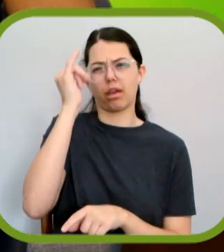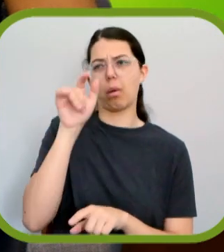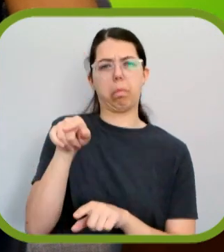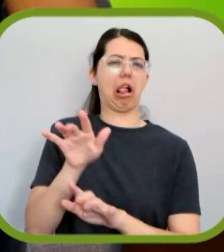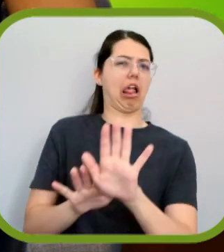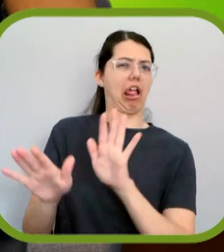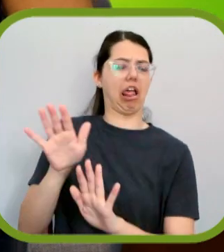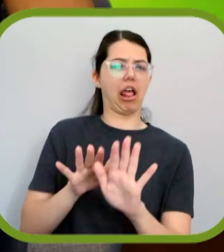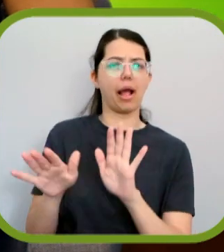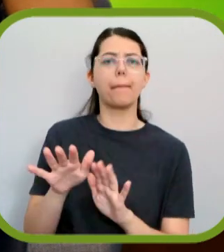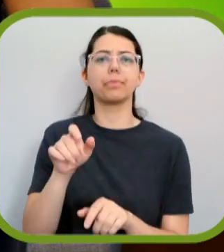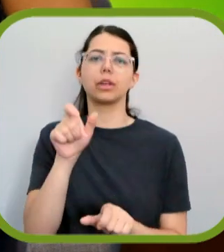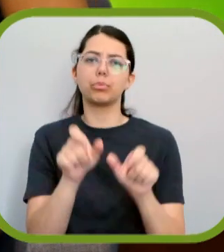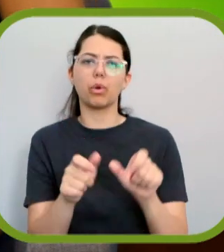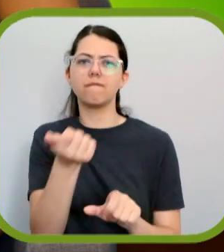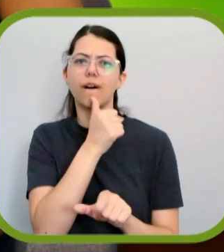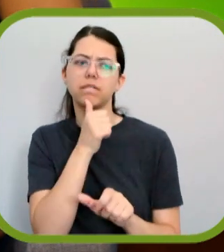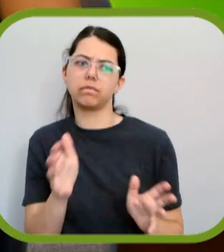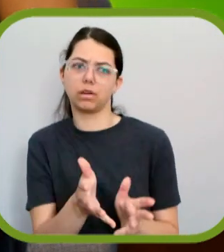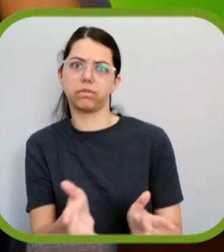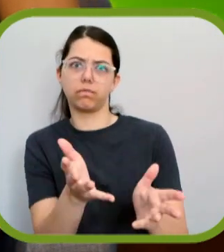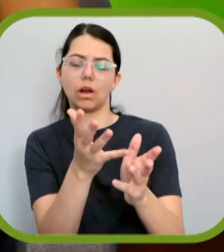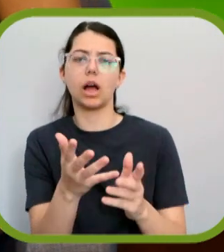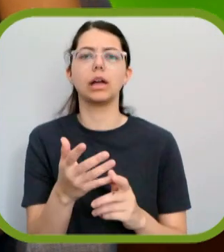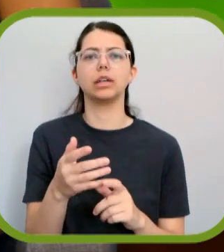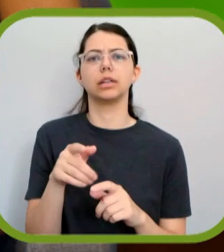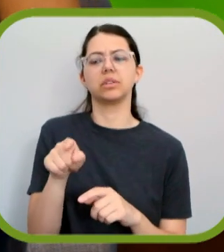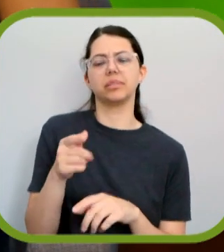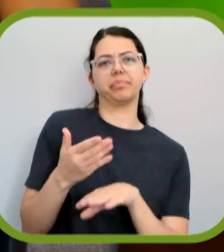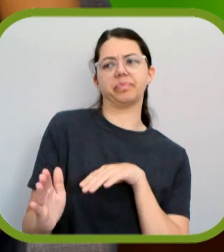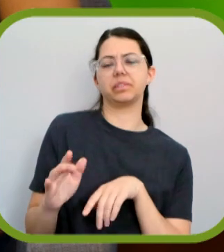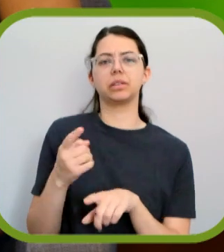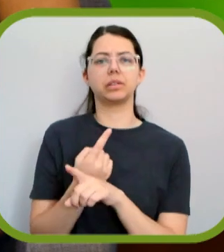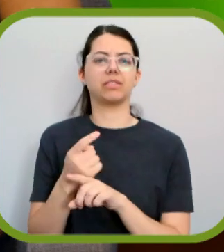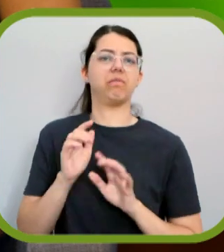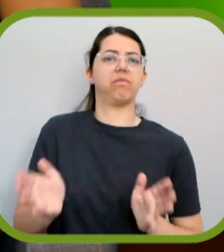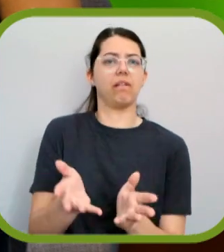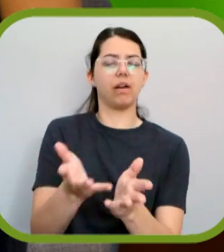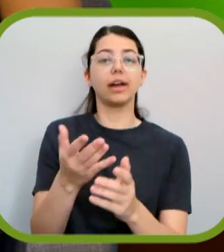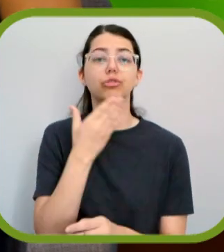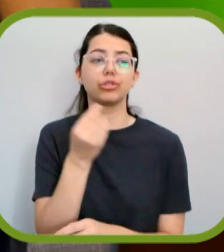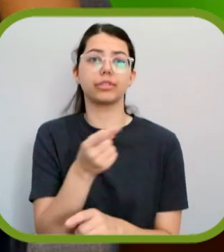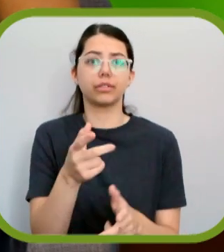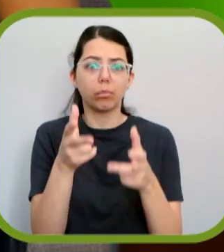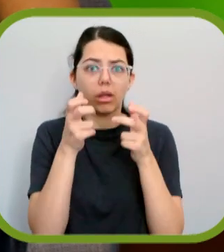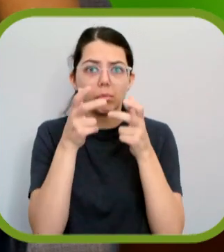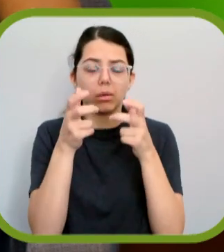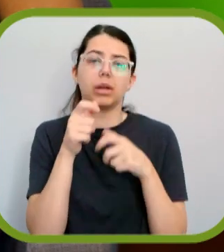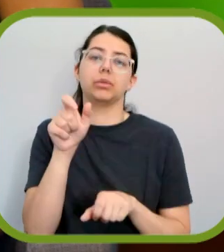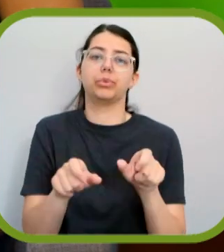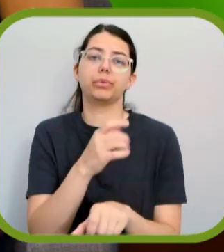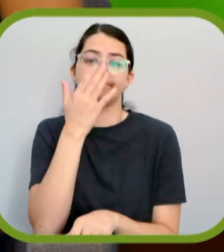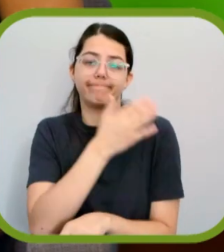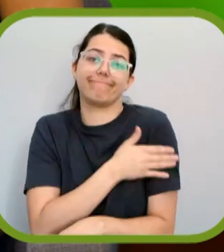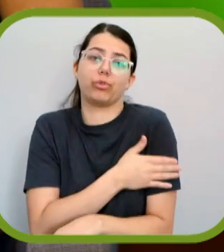preconceito mesmo, influenciam pessoas a serem violentas e preconceituosas, e é isto que os mais jovens veem, e também são pessoas mais